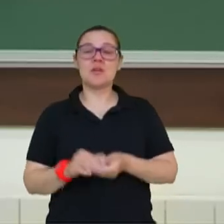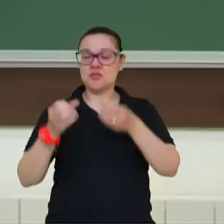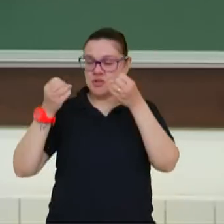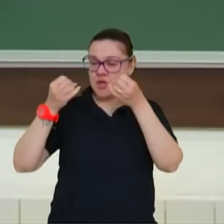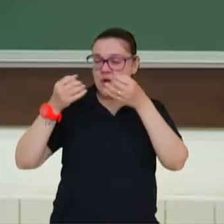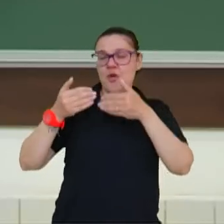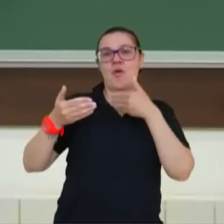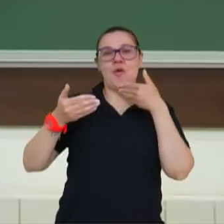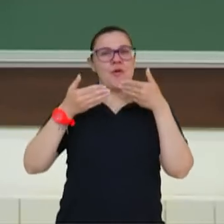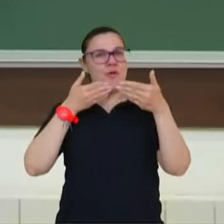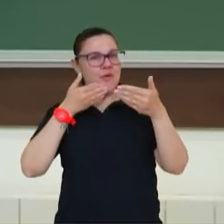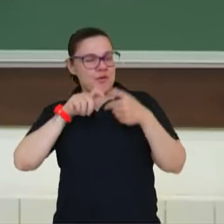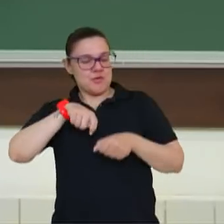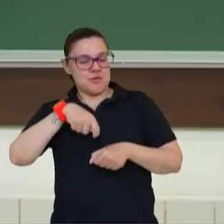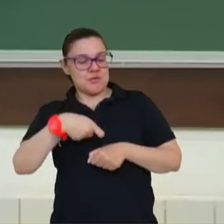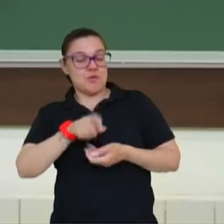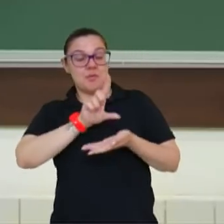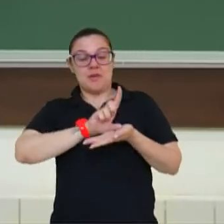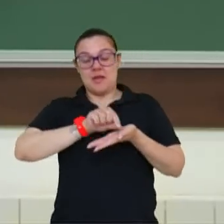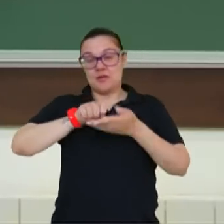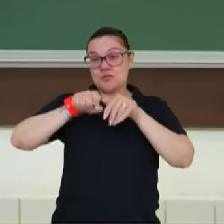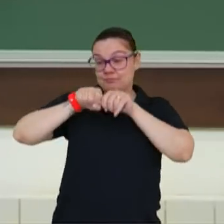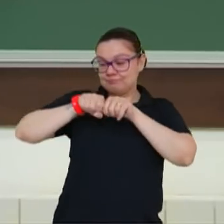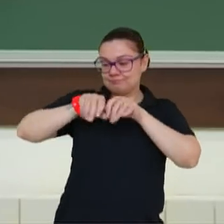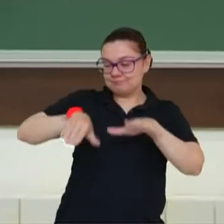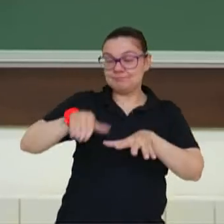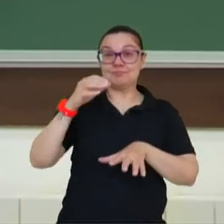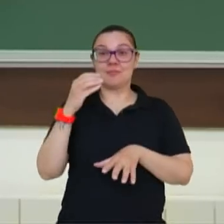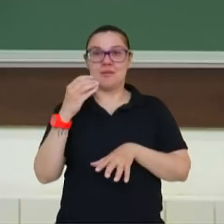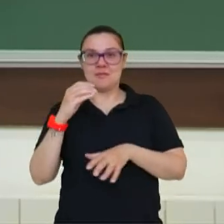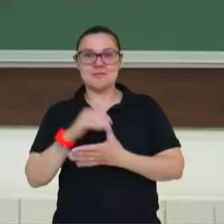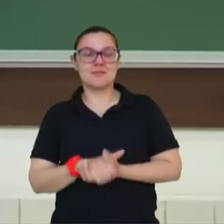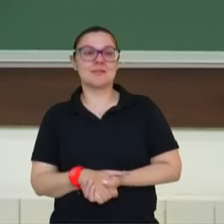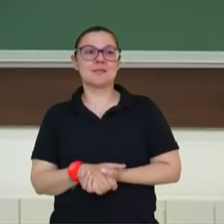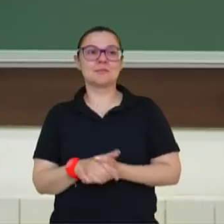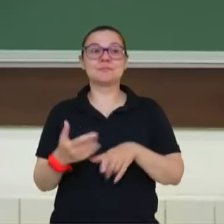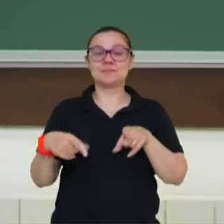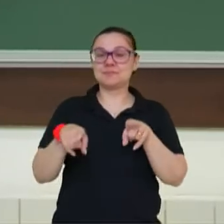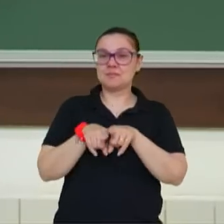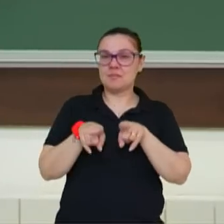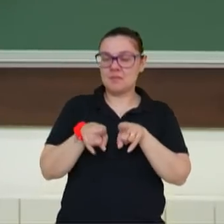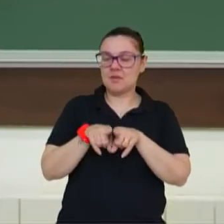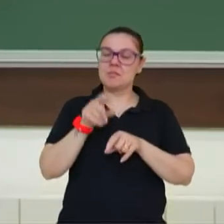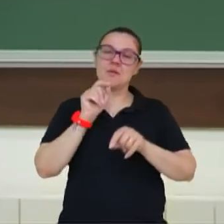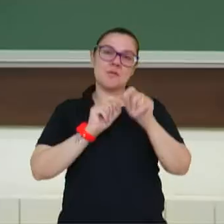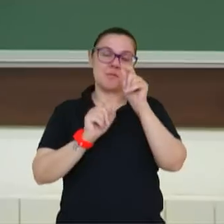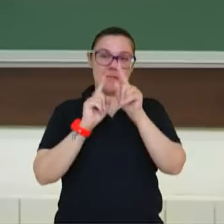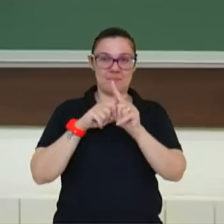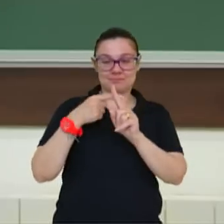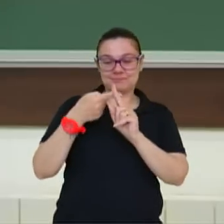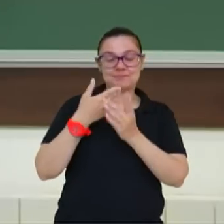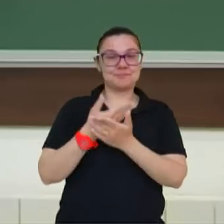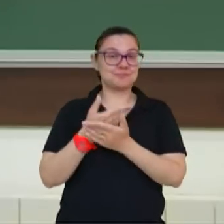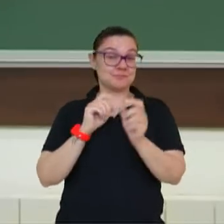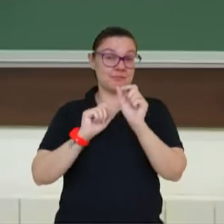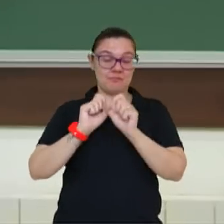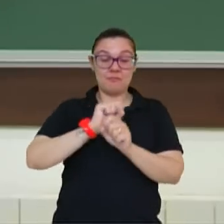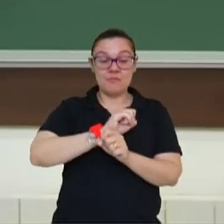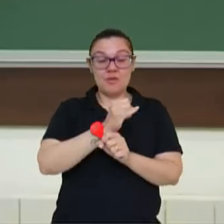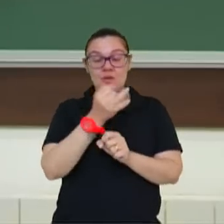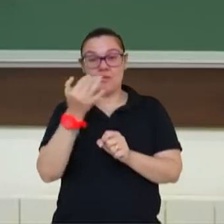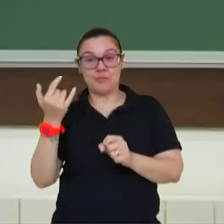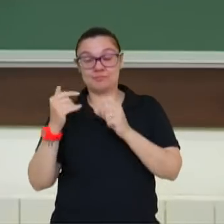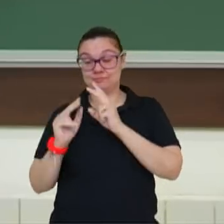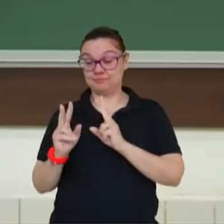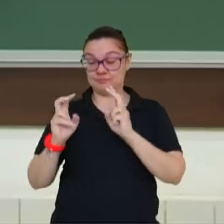conversou sobre artigo de divulgação científica e vimos também sobre outros